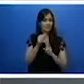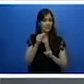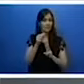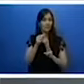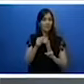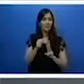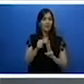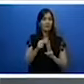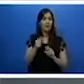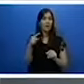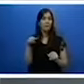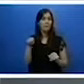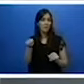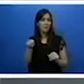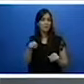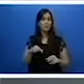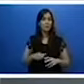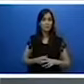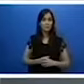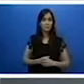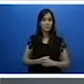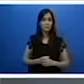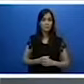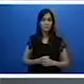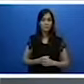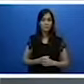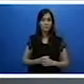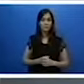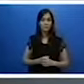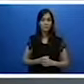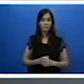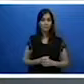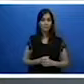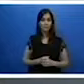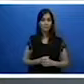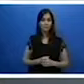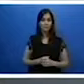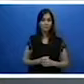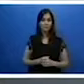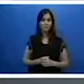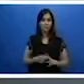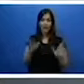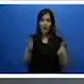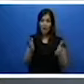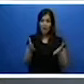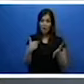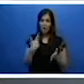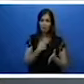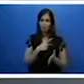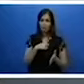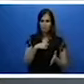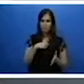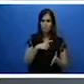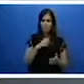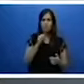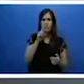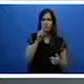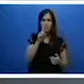Dezena, centena, unidade de milhar. Então, agora nós temos